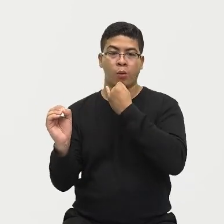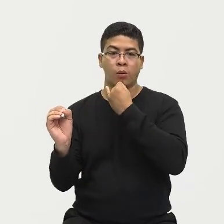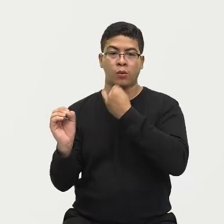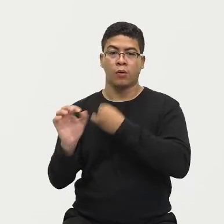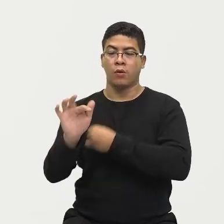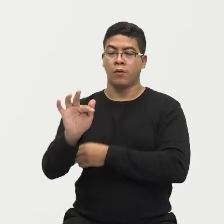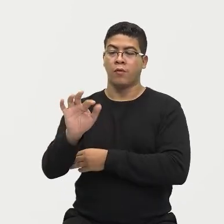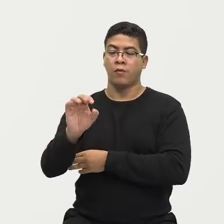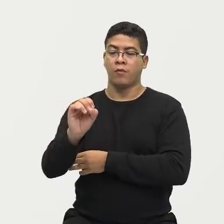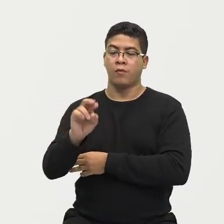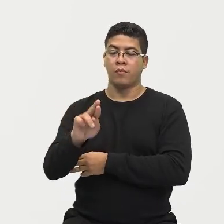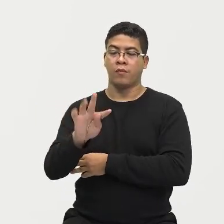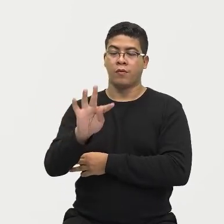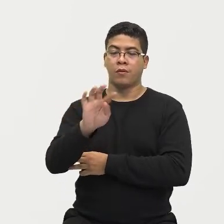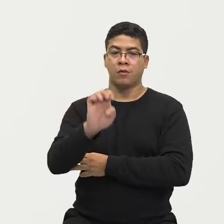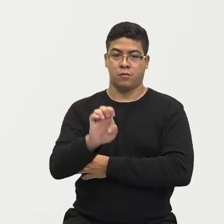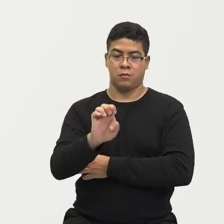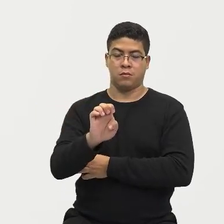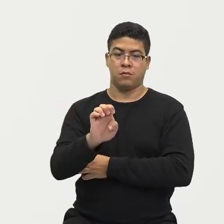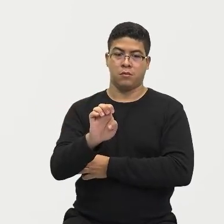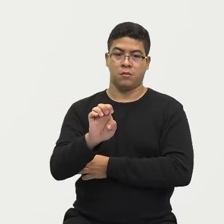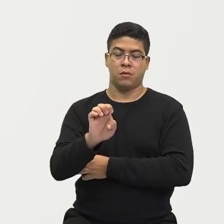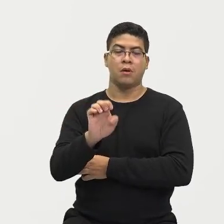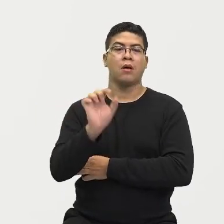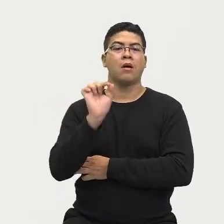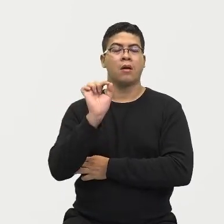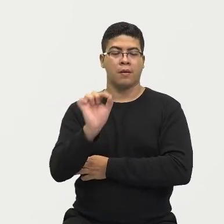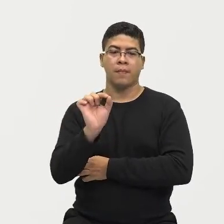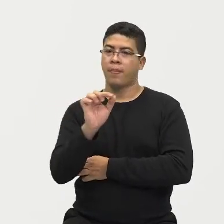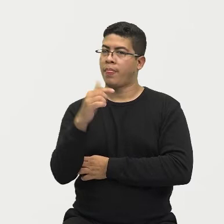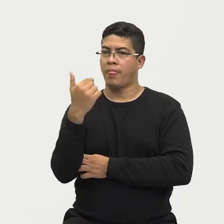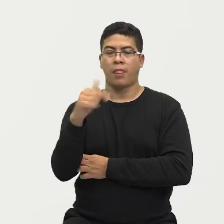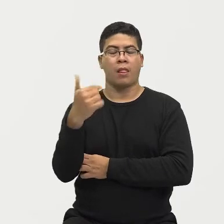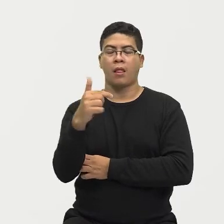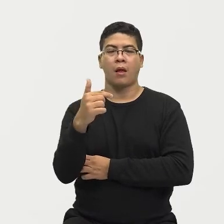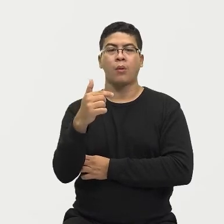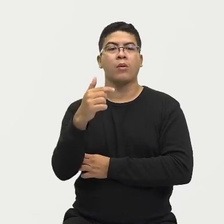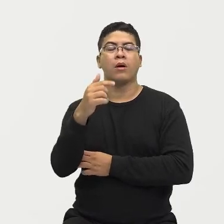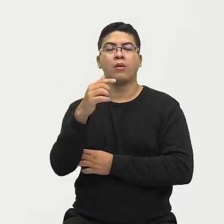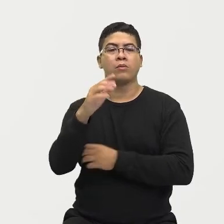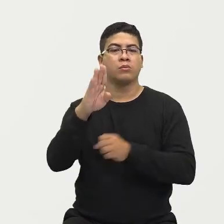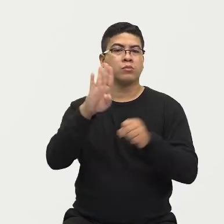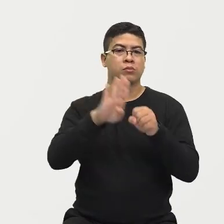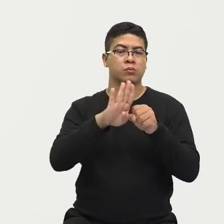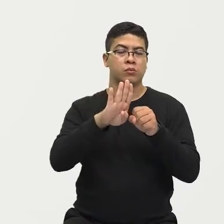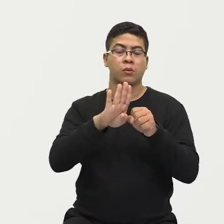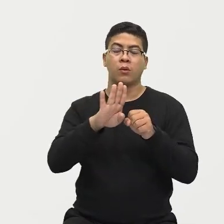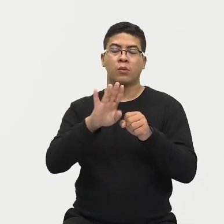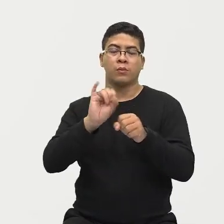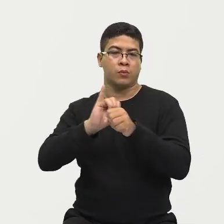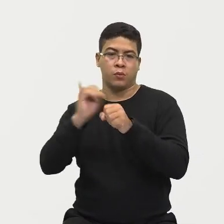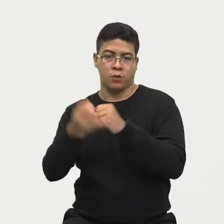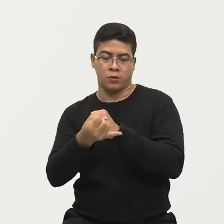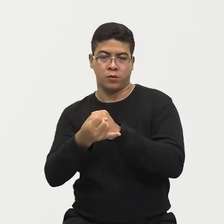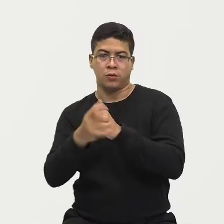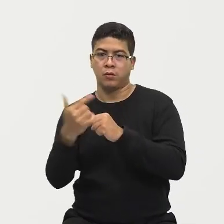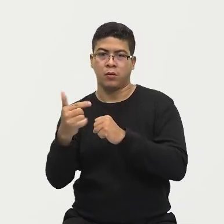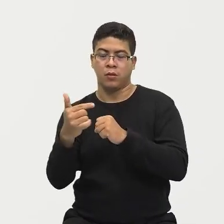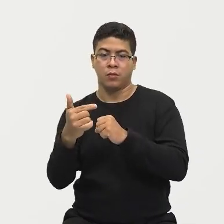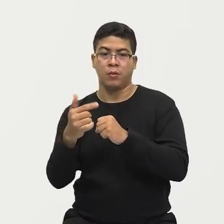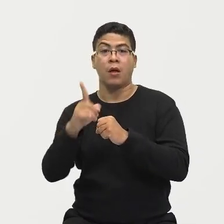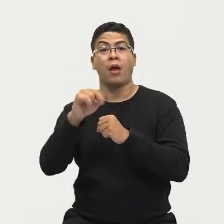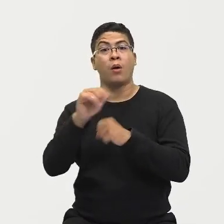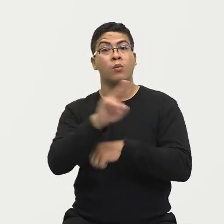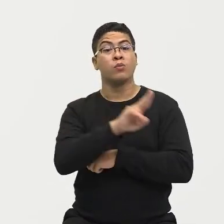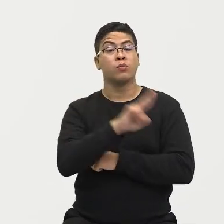masculino. Muito bem. Então aí ele não é um adjetivo, ele é um substantivo, é um nome. Está nomeando